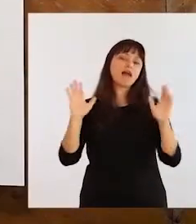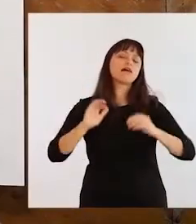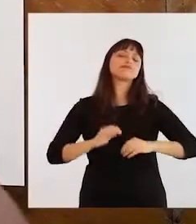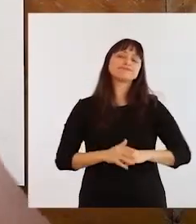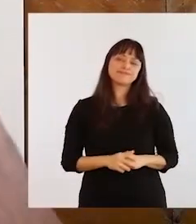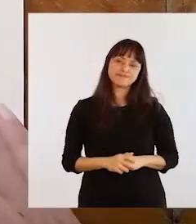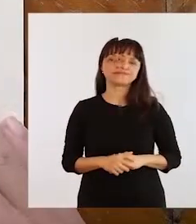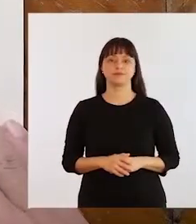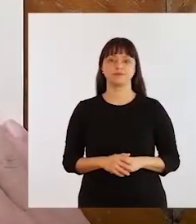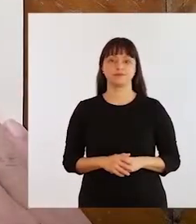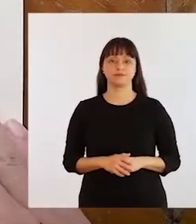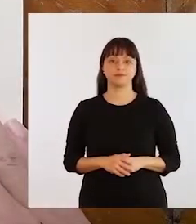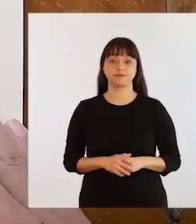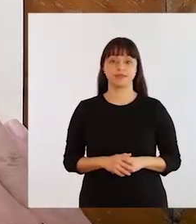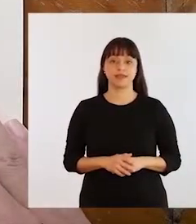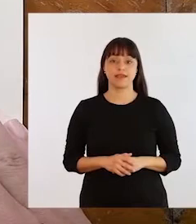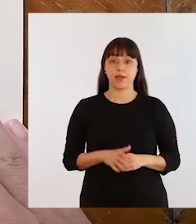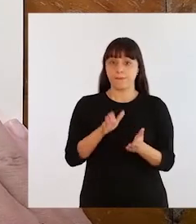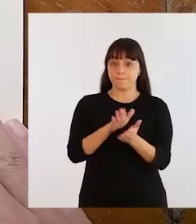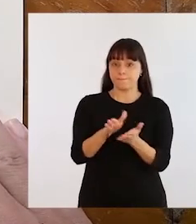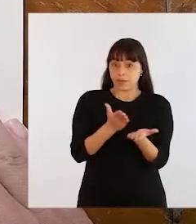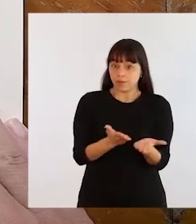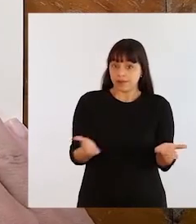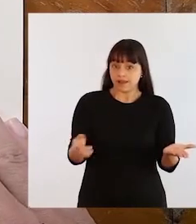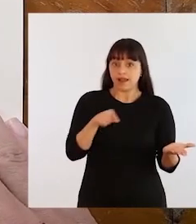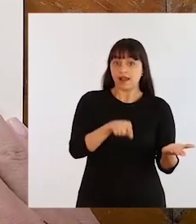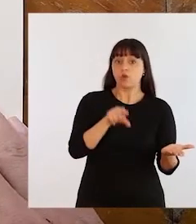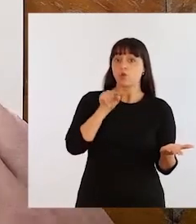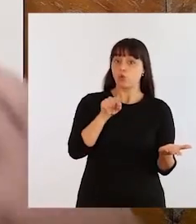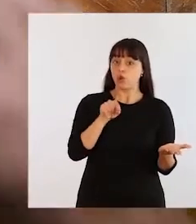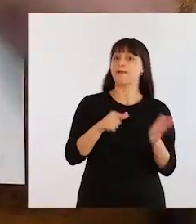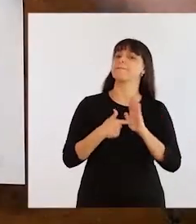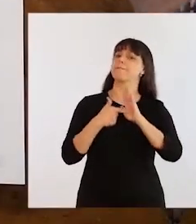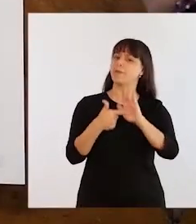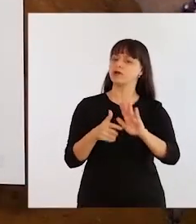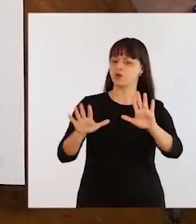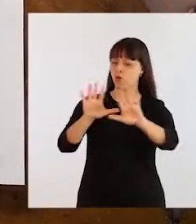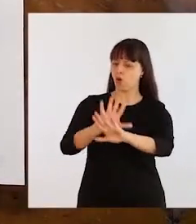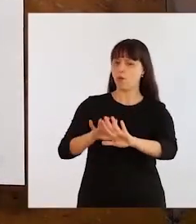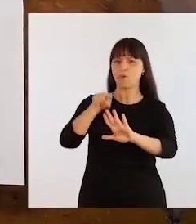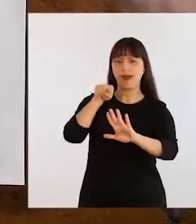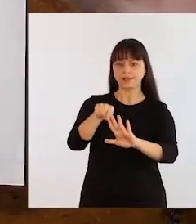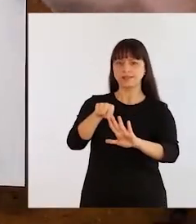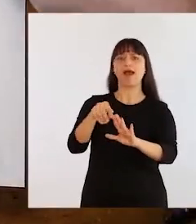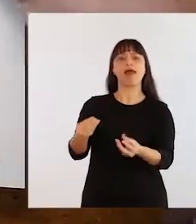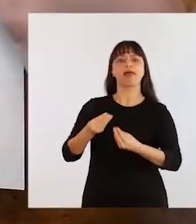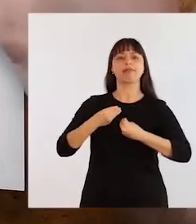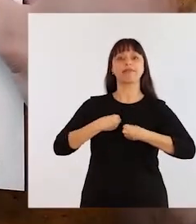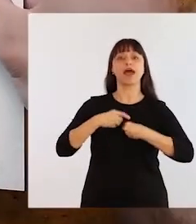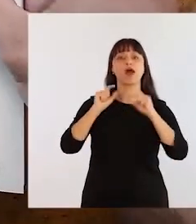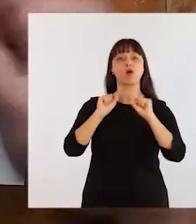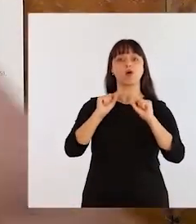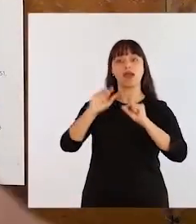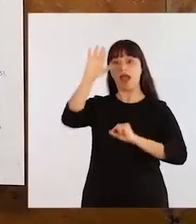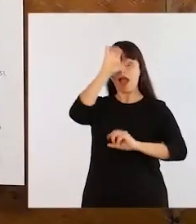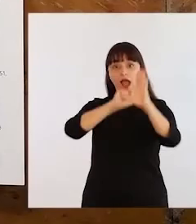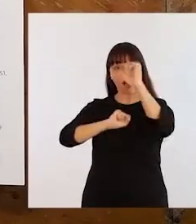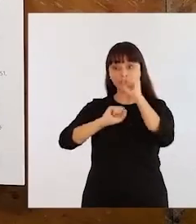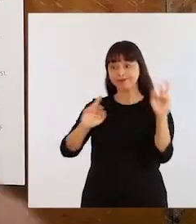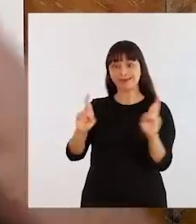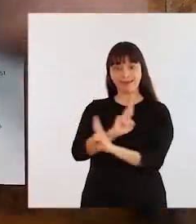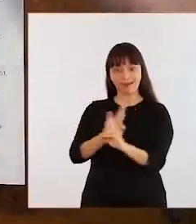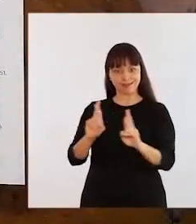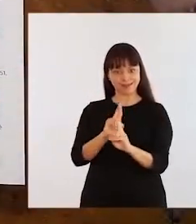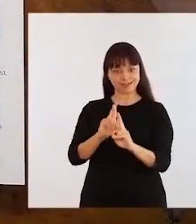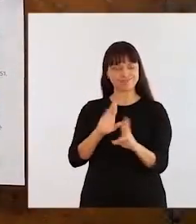Primeiros ensaios apostam na coexistência de opacidades como uma estrutura potente para a construção de relações de aprendizagem com a 34ª